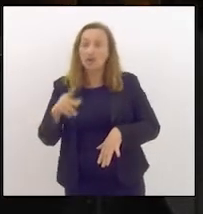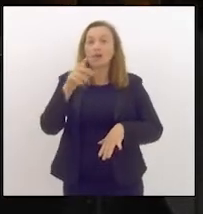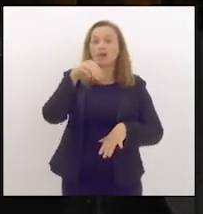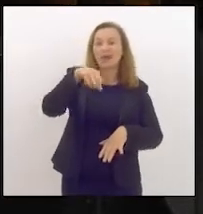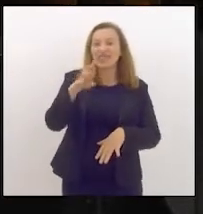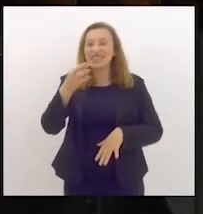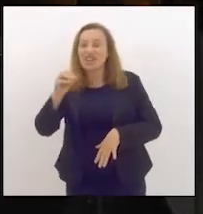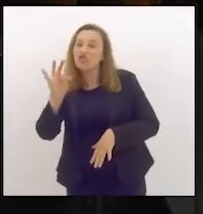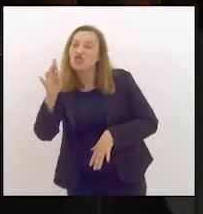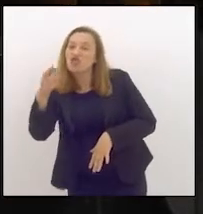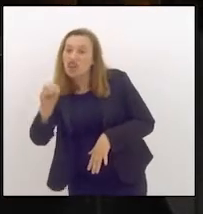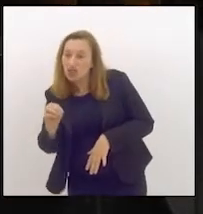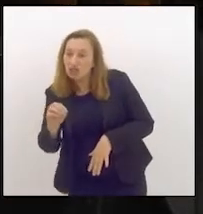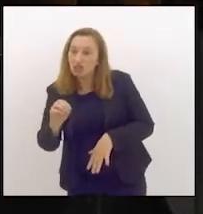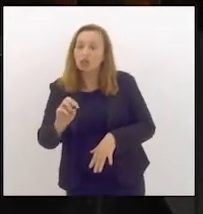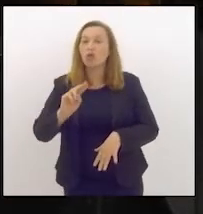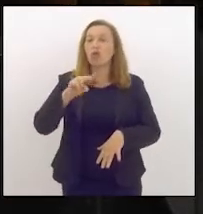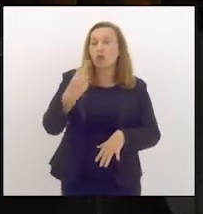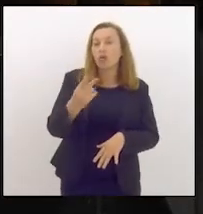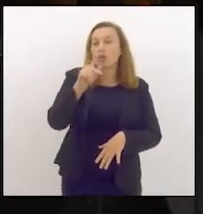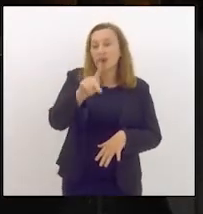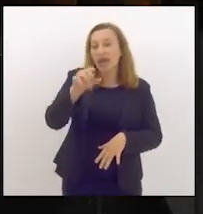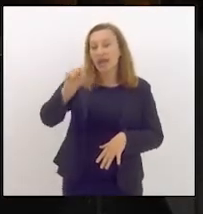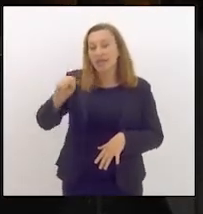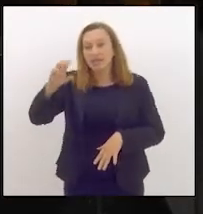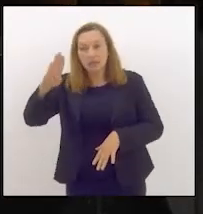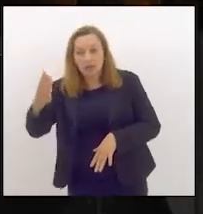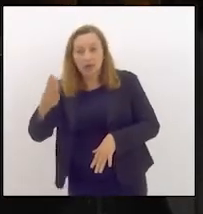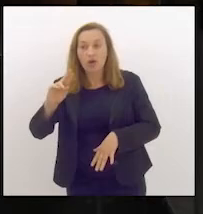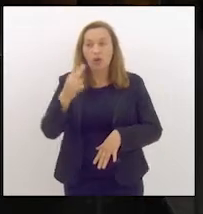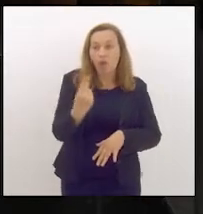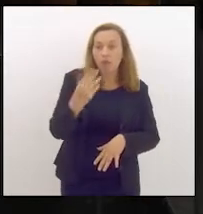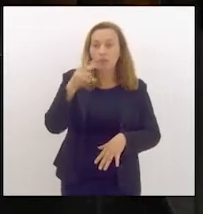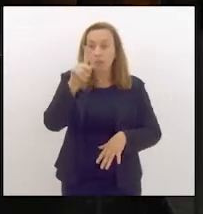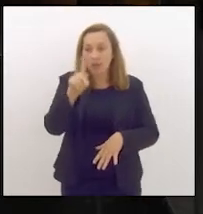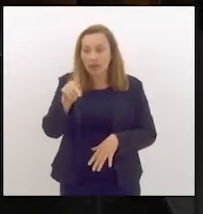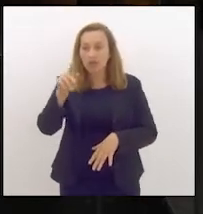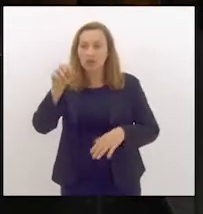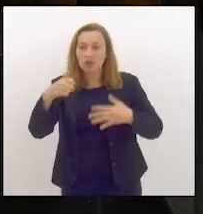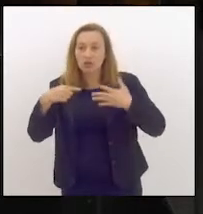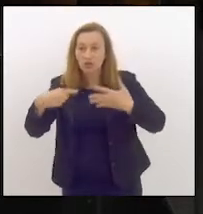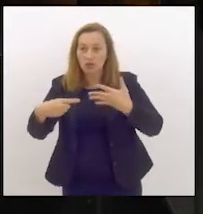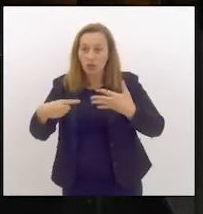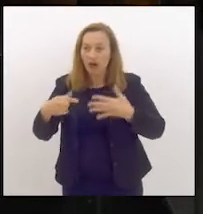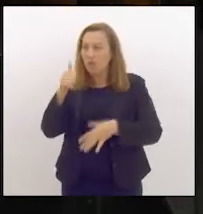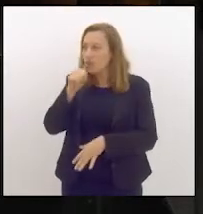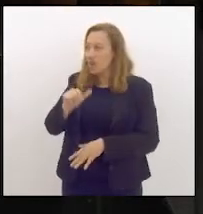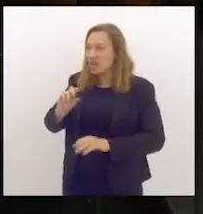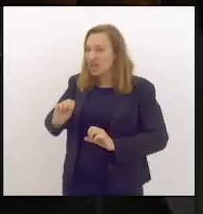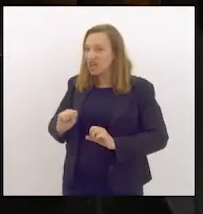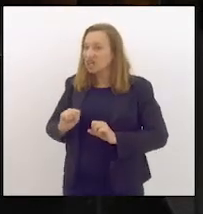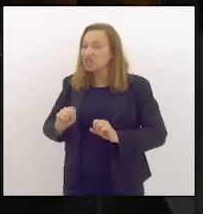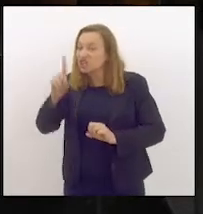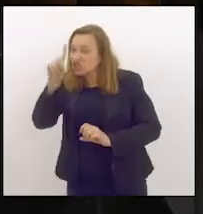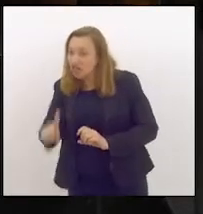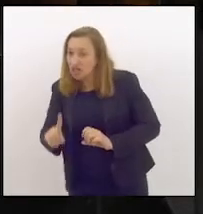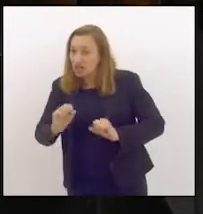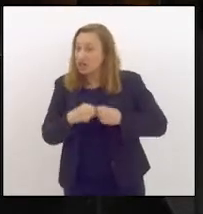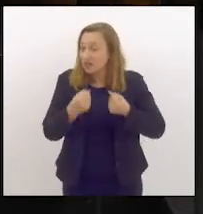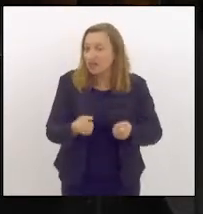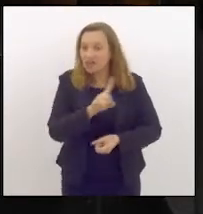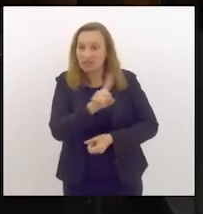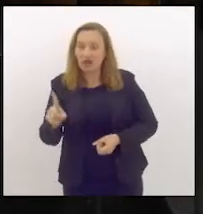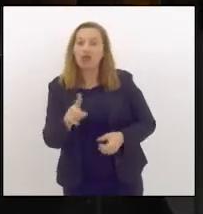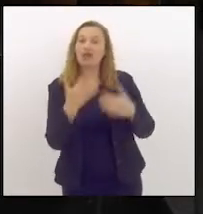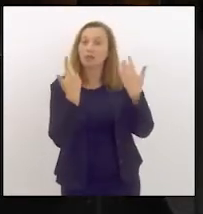de Marcelo freixo no que depender do PSB e do PSOL essa mulher não teria direito a defesa quero saudar aqui os